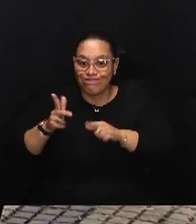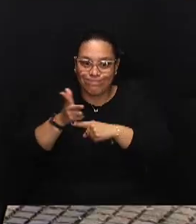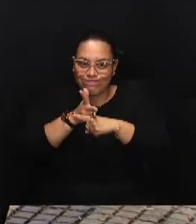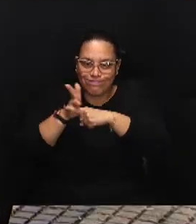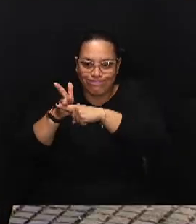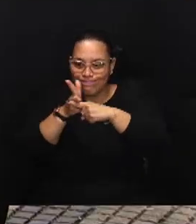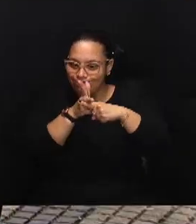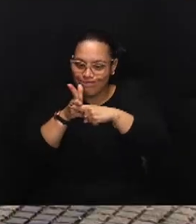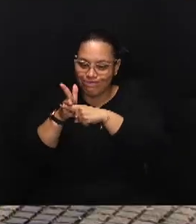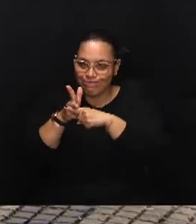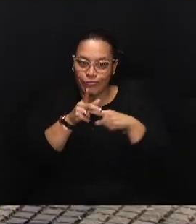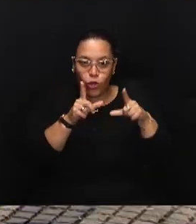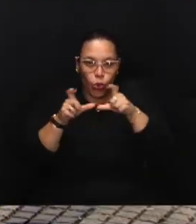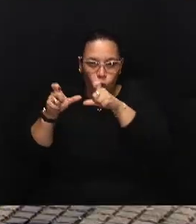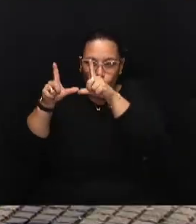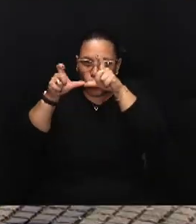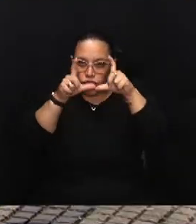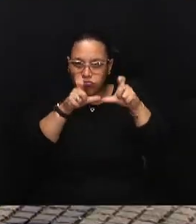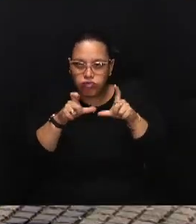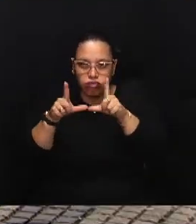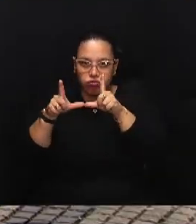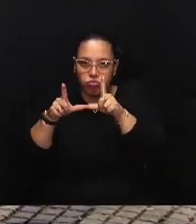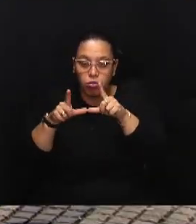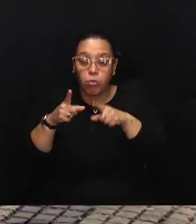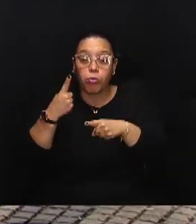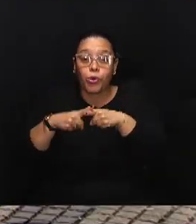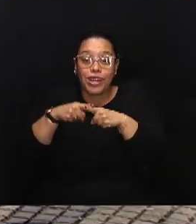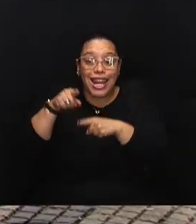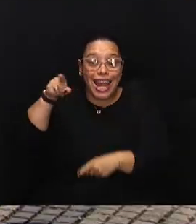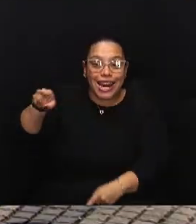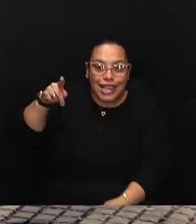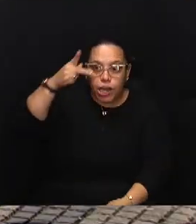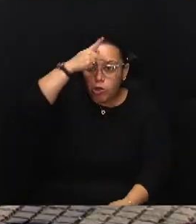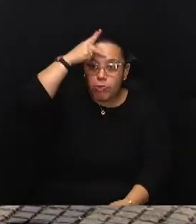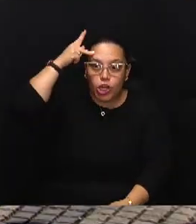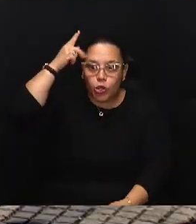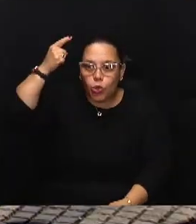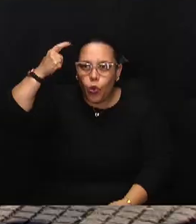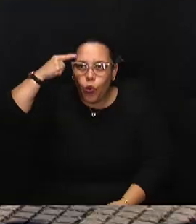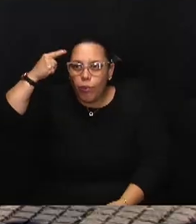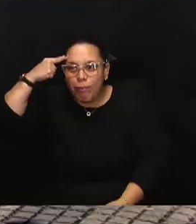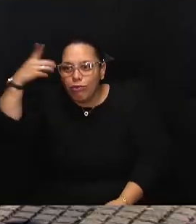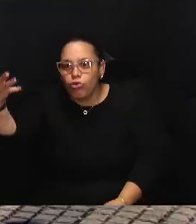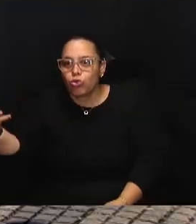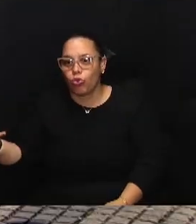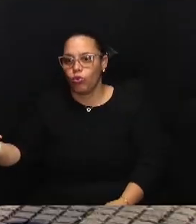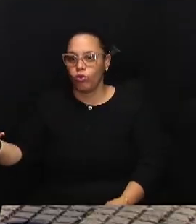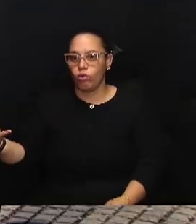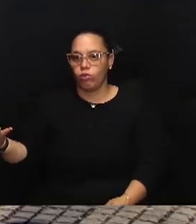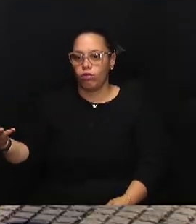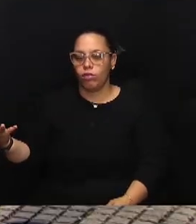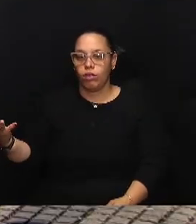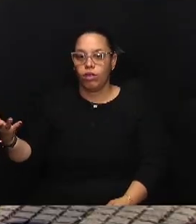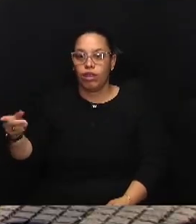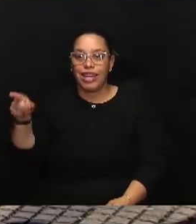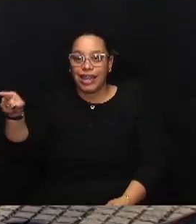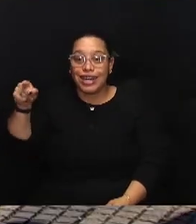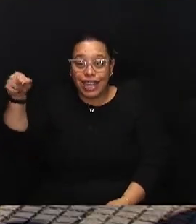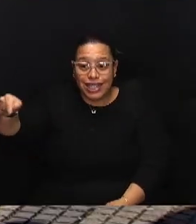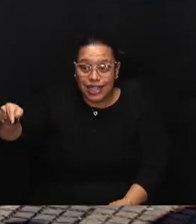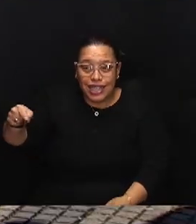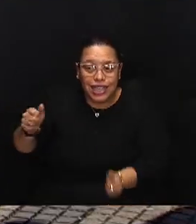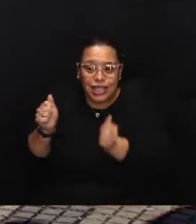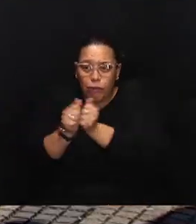a gente tira foto no celular hoje porque esse cara pensou nisso. Claro, tinha mais gente, tá? Mas foi ele está aqui do